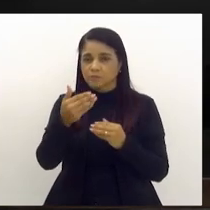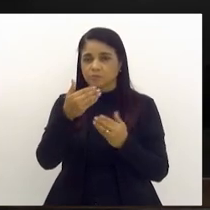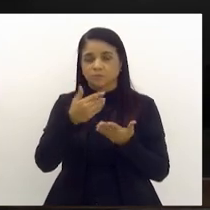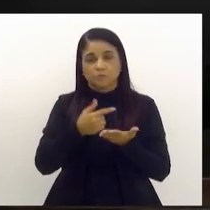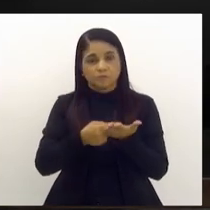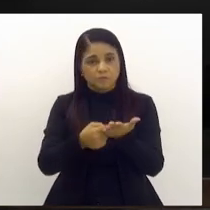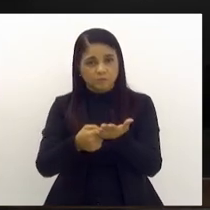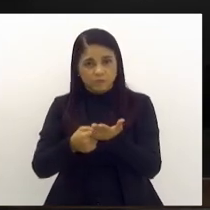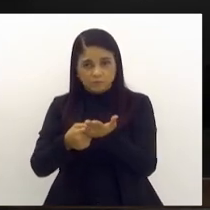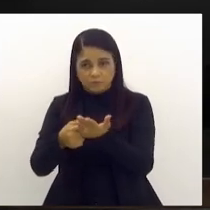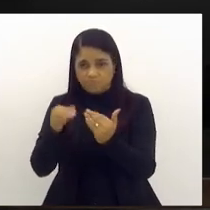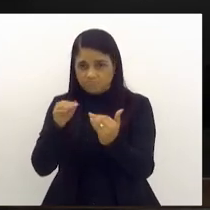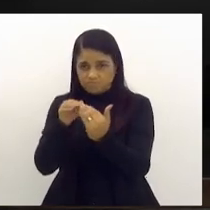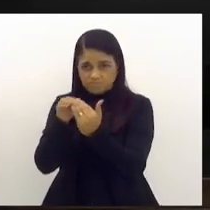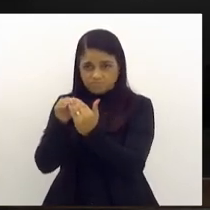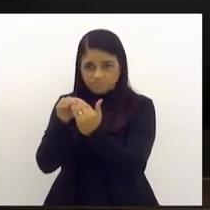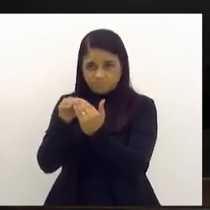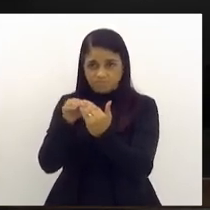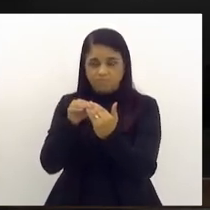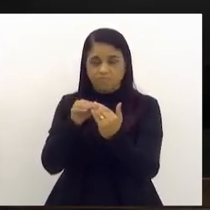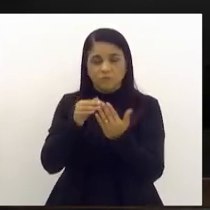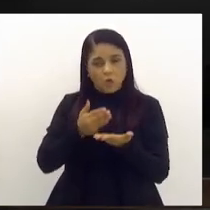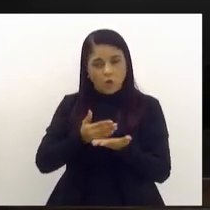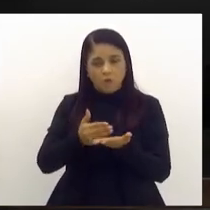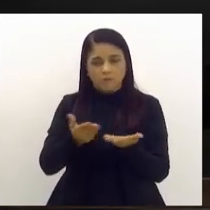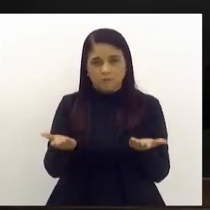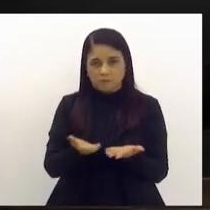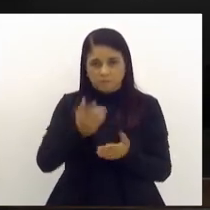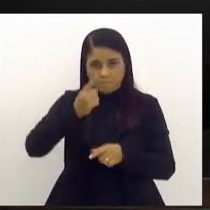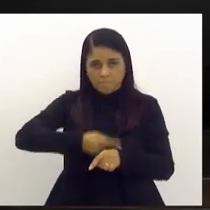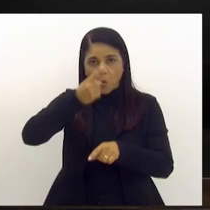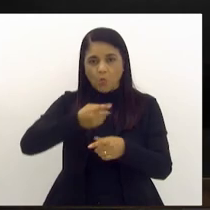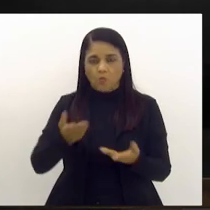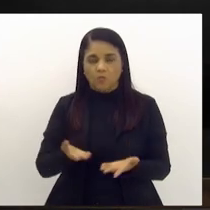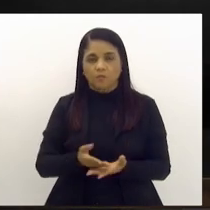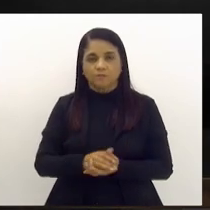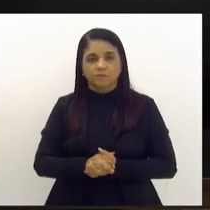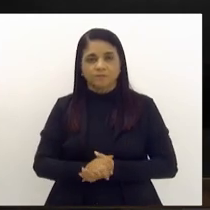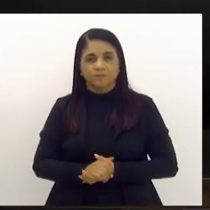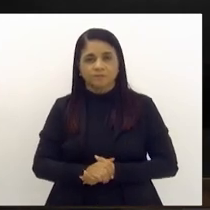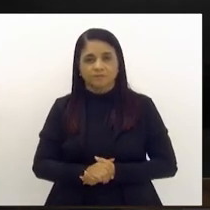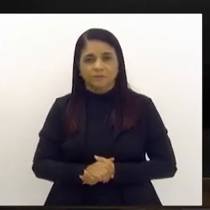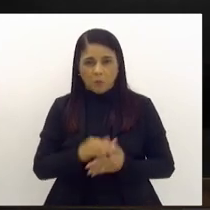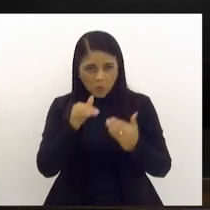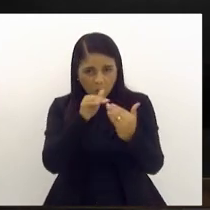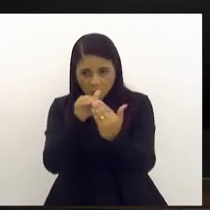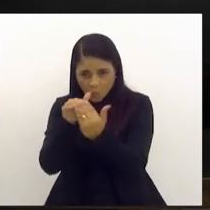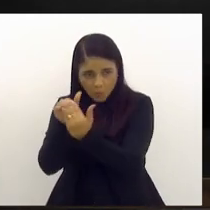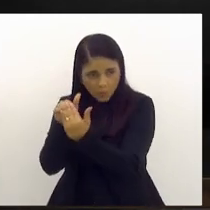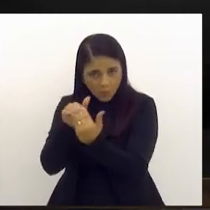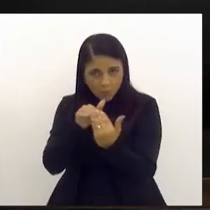de Vossa Excelência para a gente antecipar e já iniciar imediatamente. Como segunda, todos concordam?